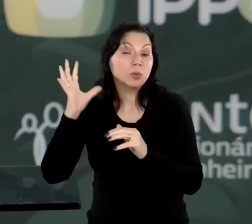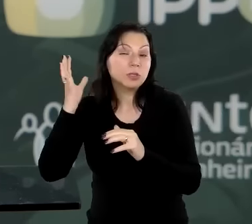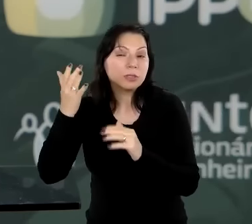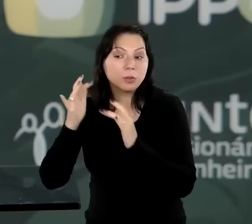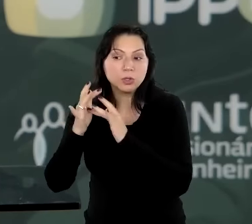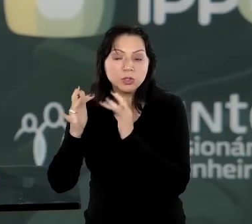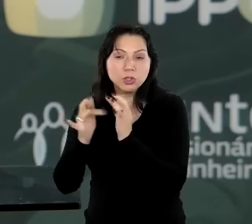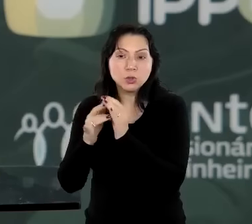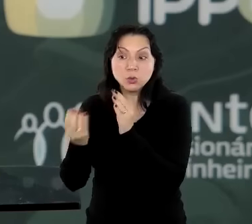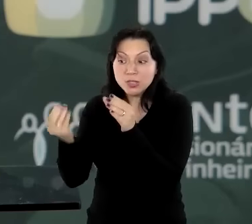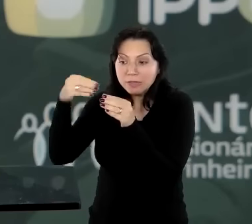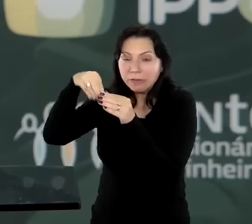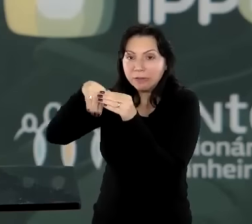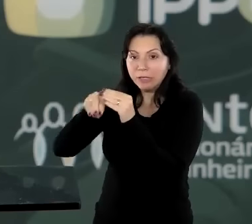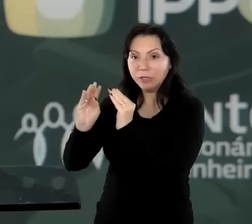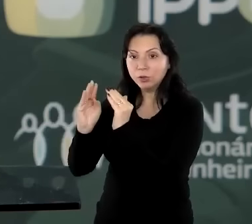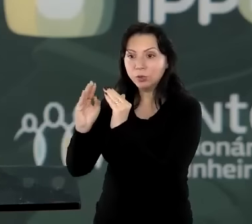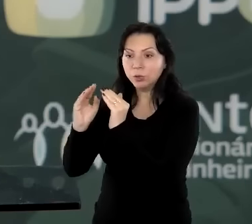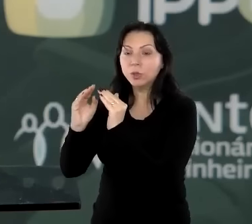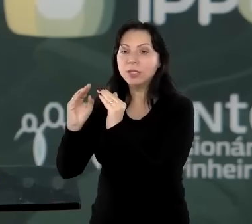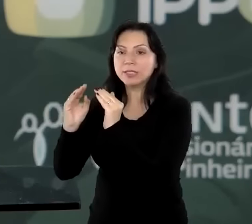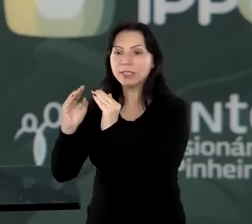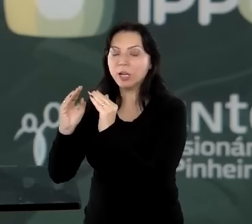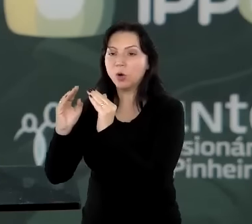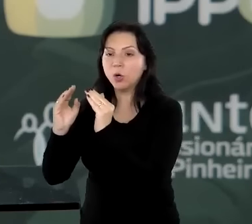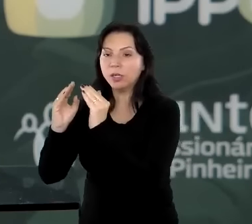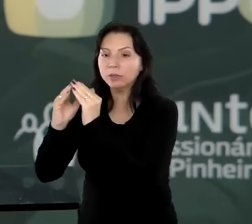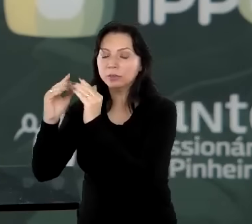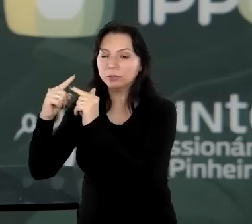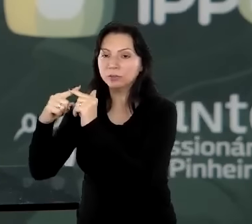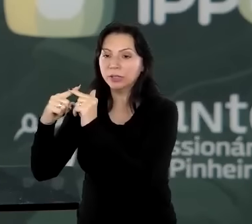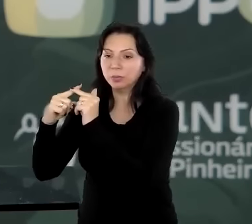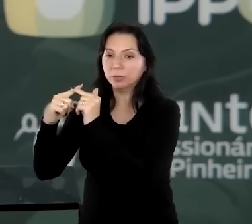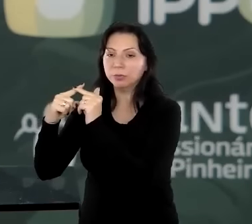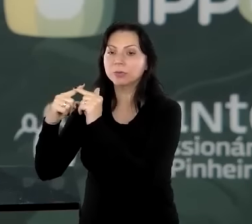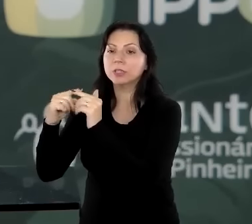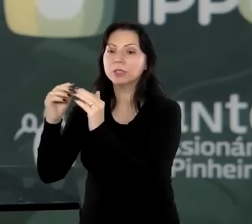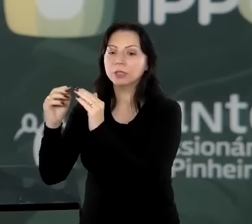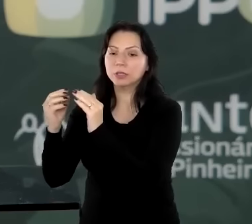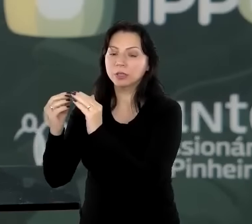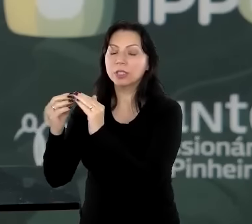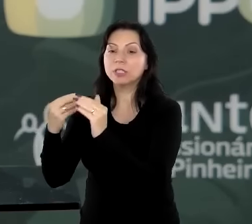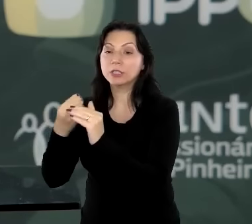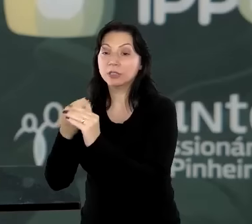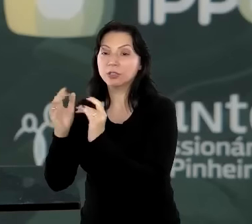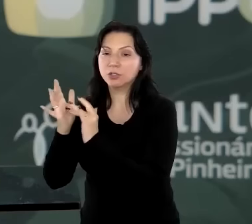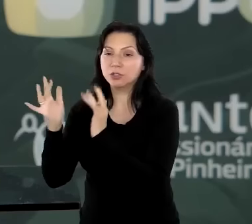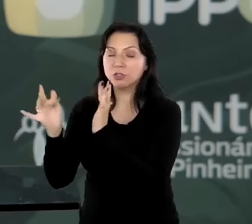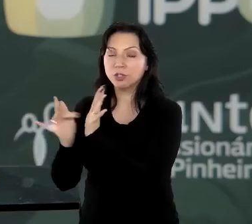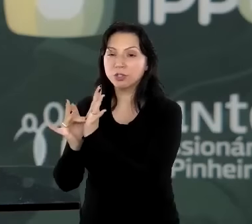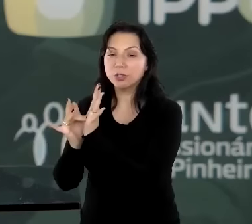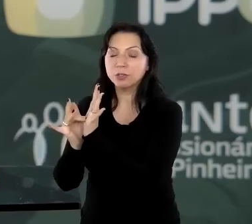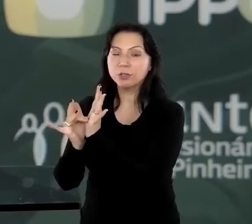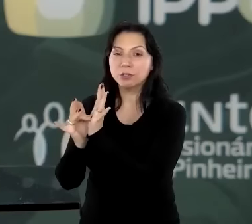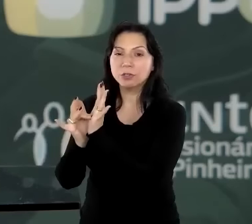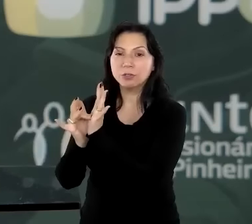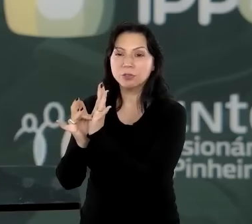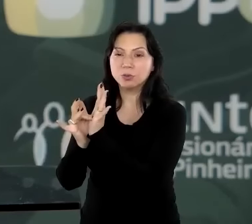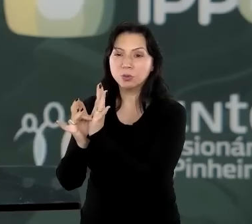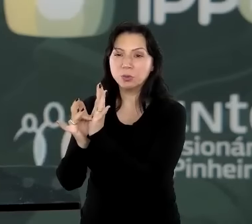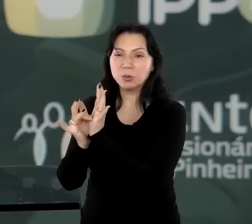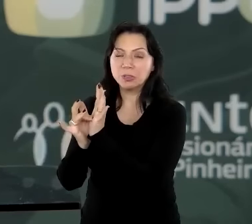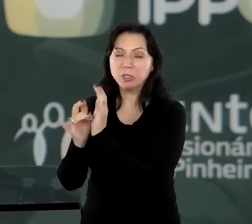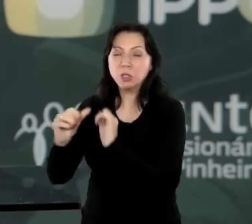oposição. É por isso que veio o questionamento: de onde vem a sua autoridade? Como é que você transgride as regras